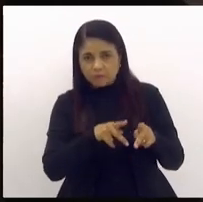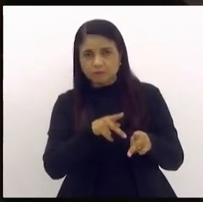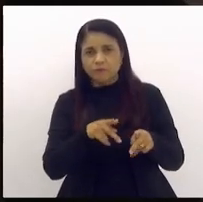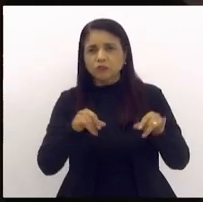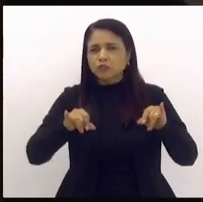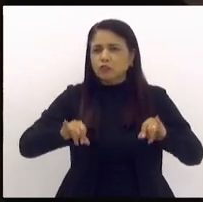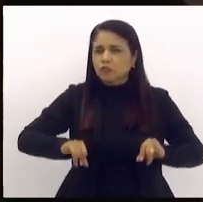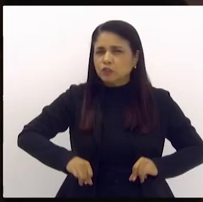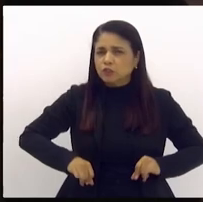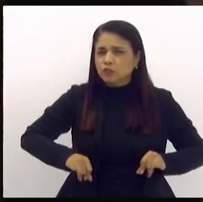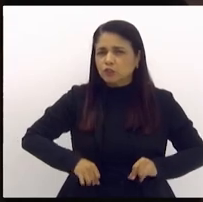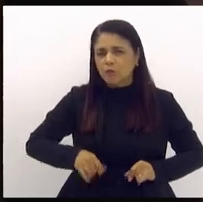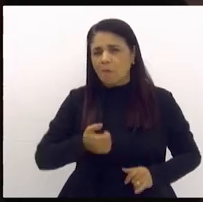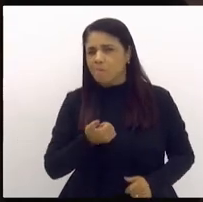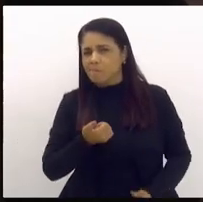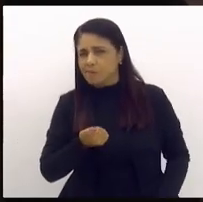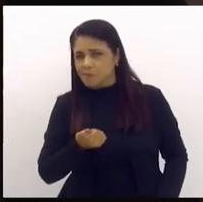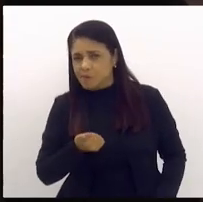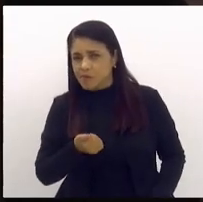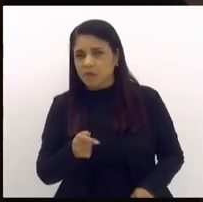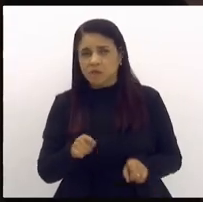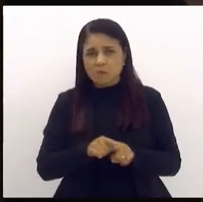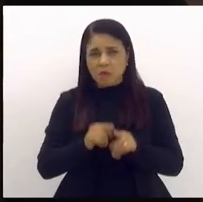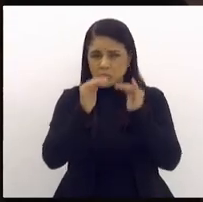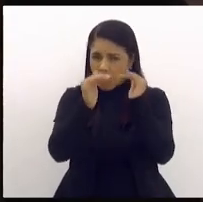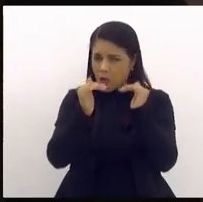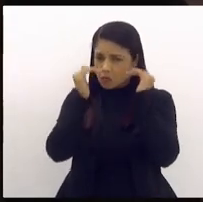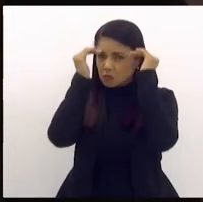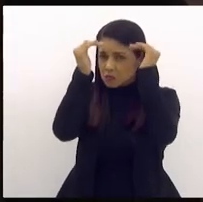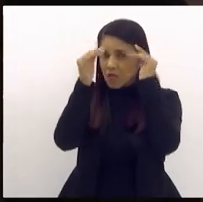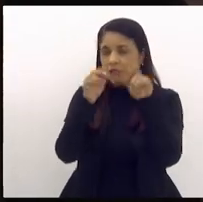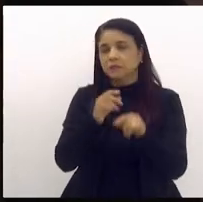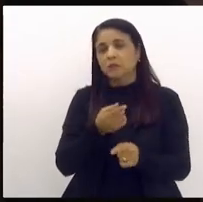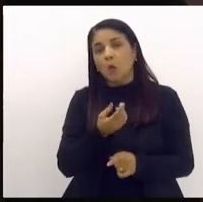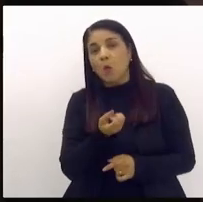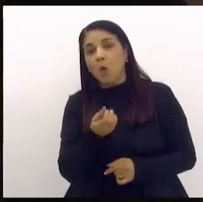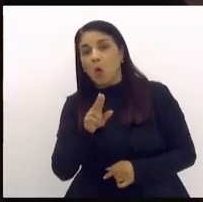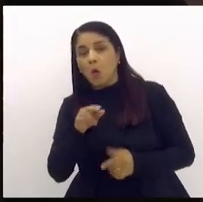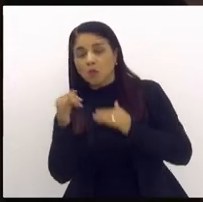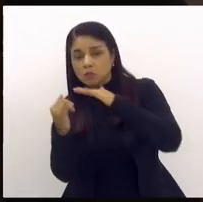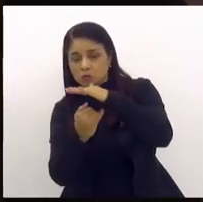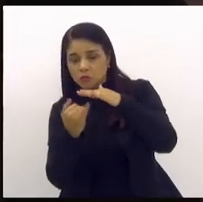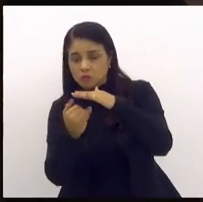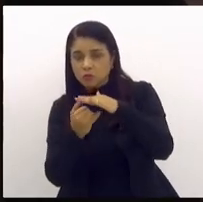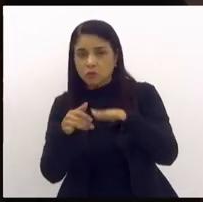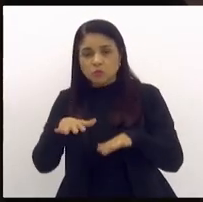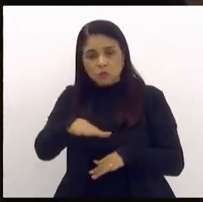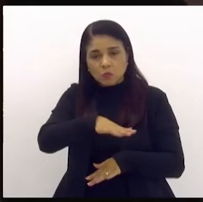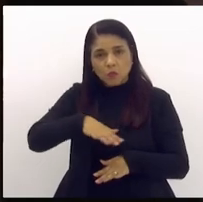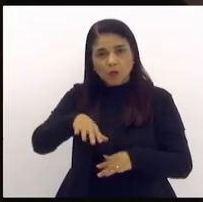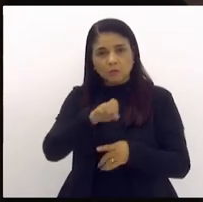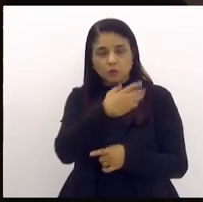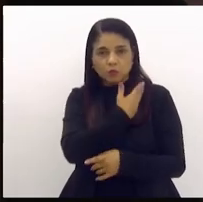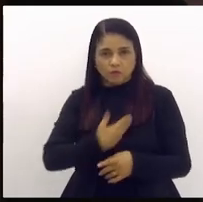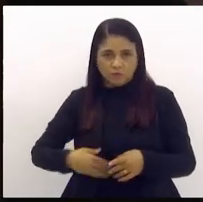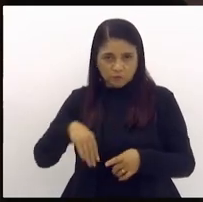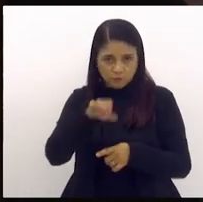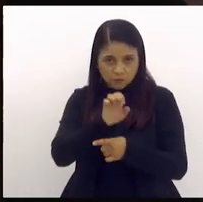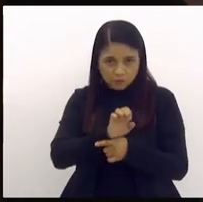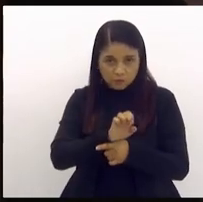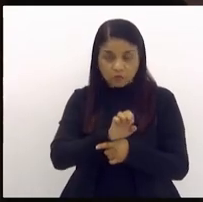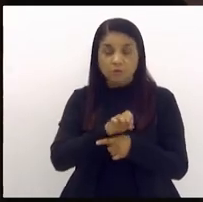sofre covardias, não somente por algumas autoridades e algumas instituições no âmbito do governo do Estado, mas,